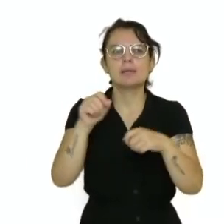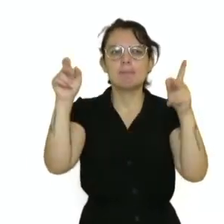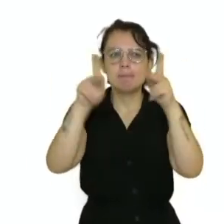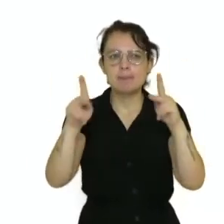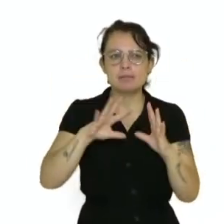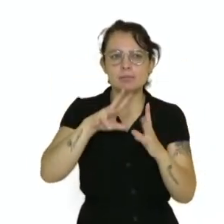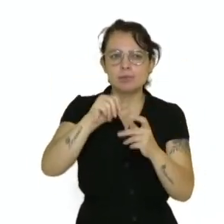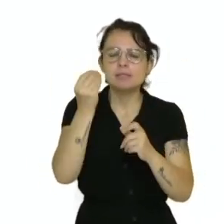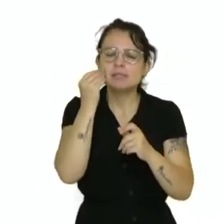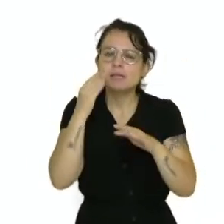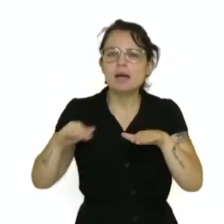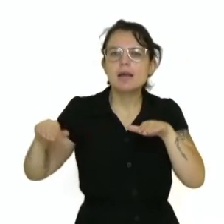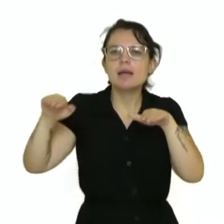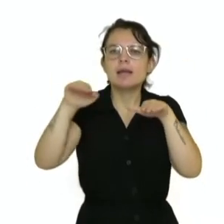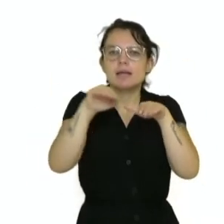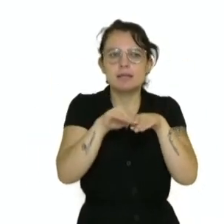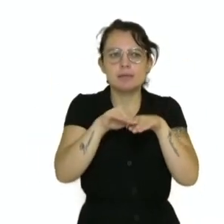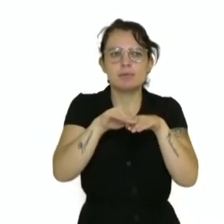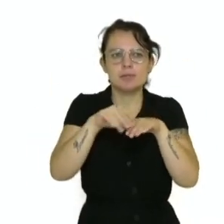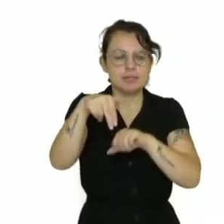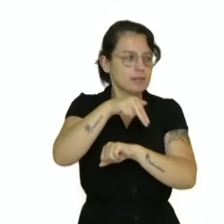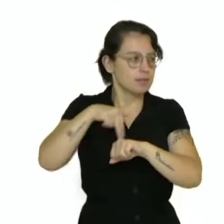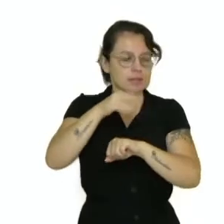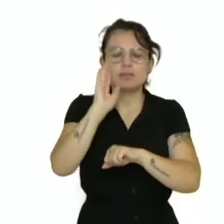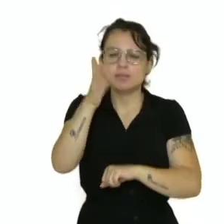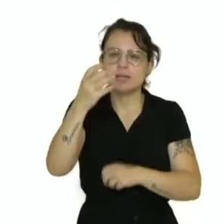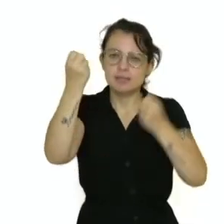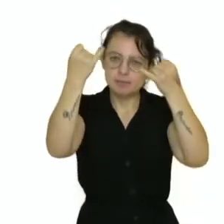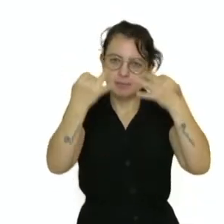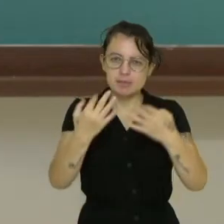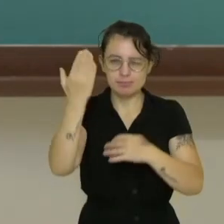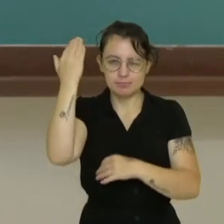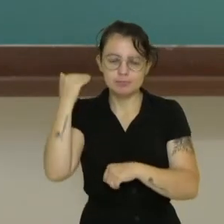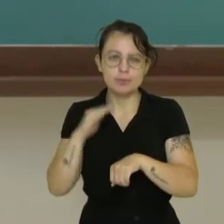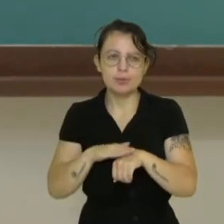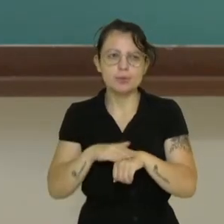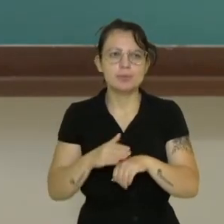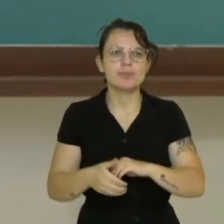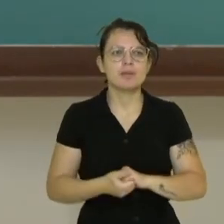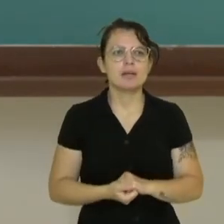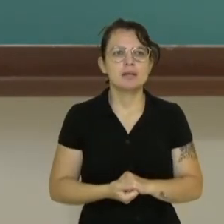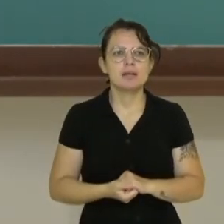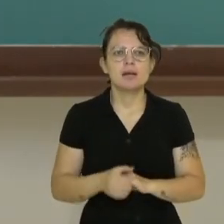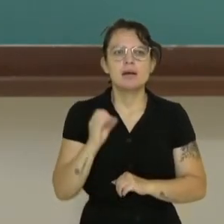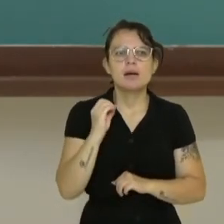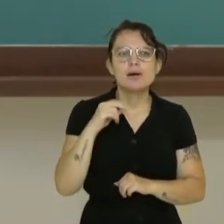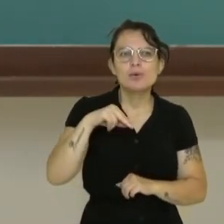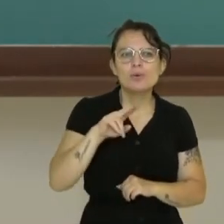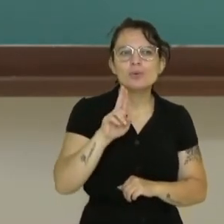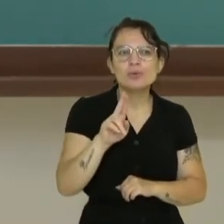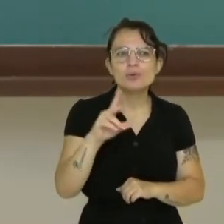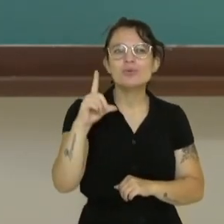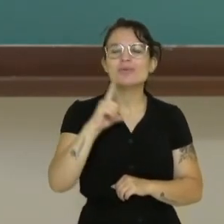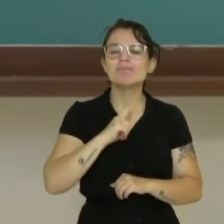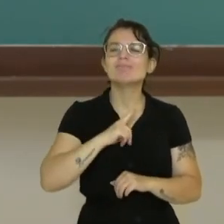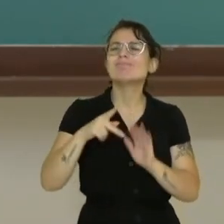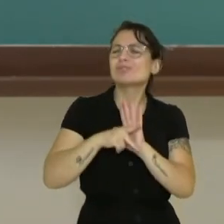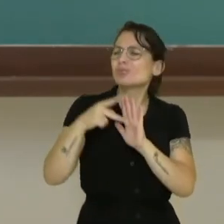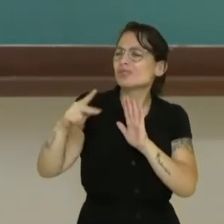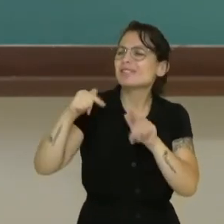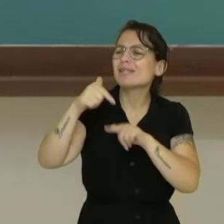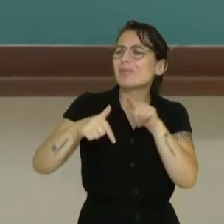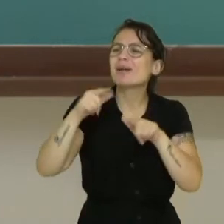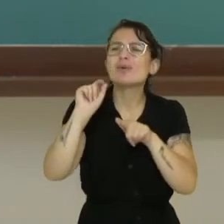equilíbrio das nações. Como eu havia falado há pouco, né, a ONU ela tem a função